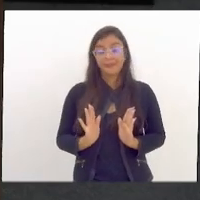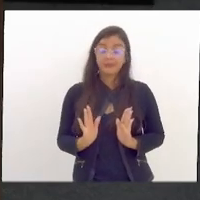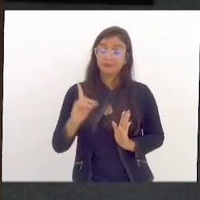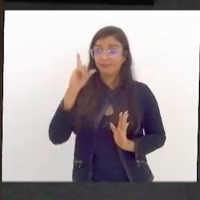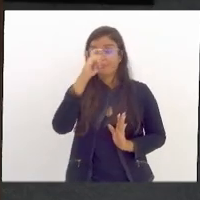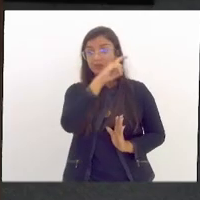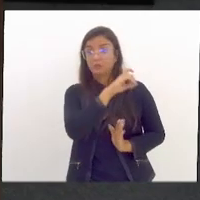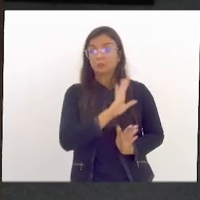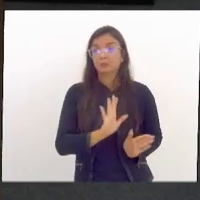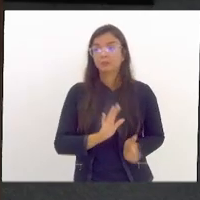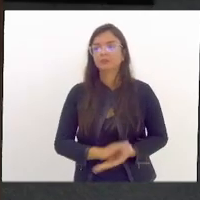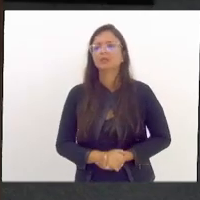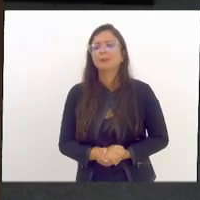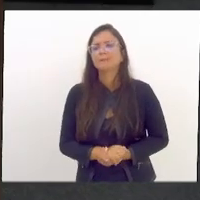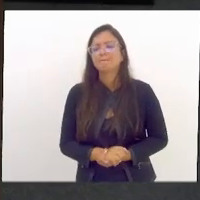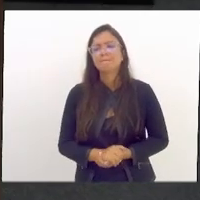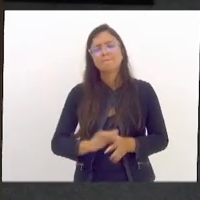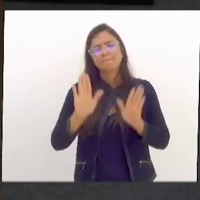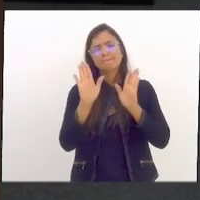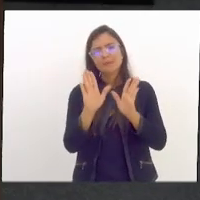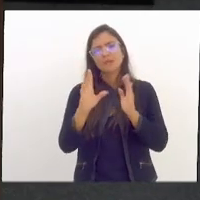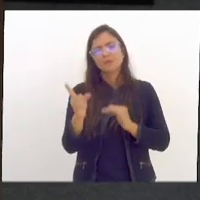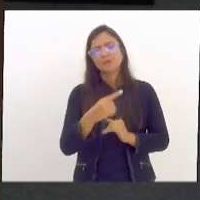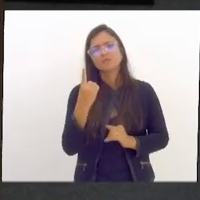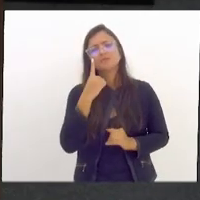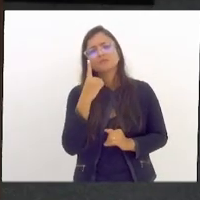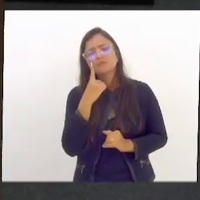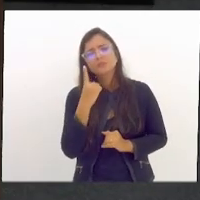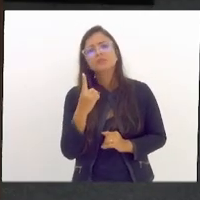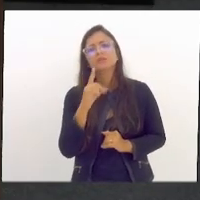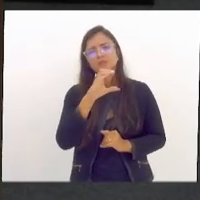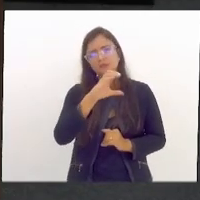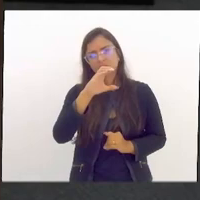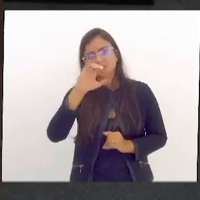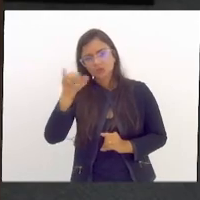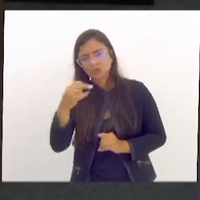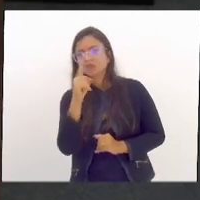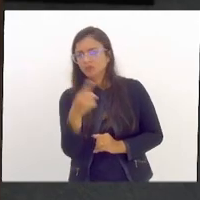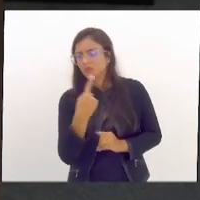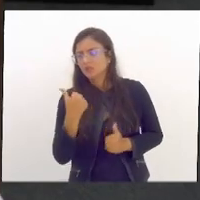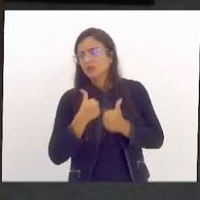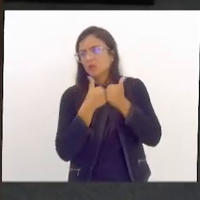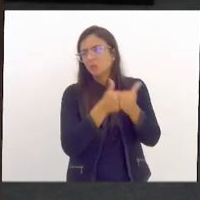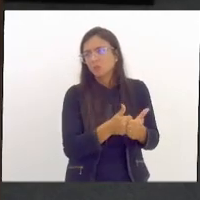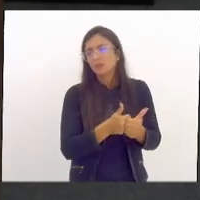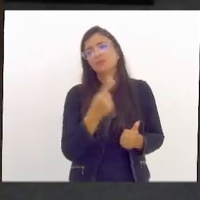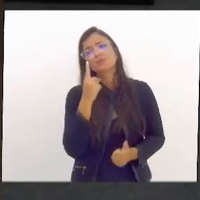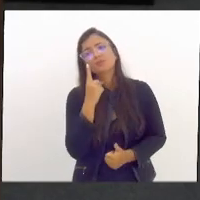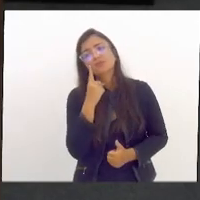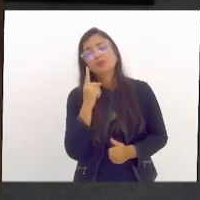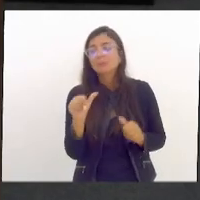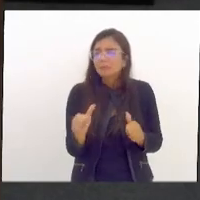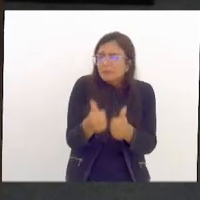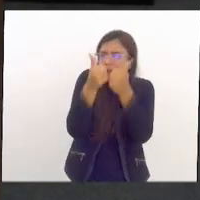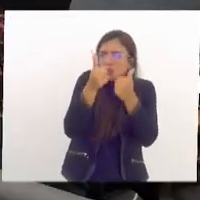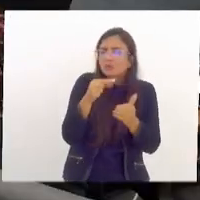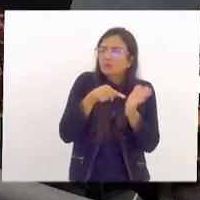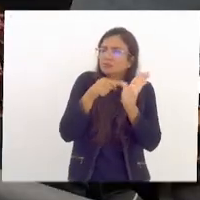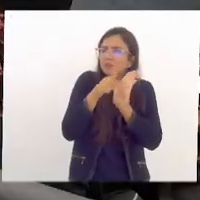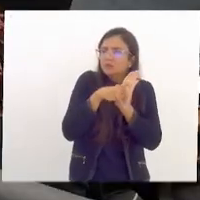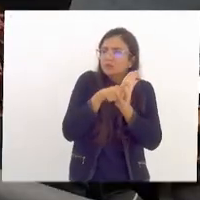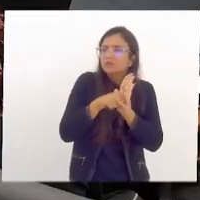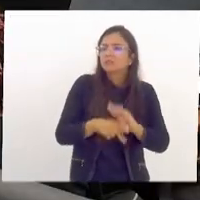comentar. Então, a gente segue aqui a orientação da CCJ, né, e a gente espera ainda melhorar esse projeto.